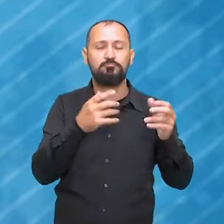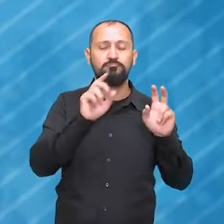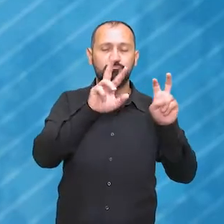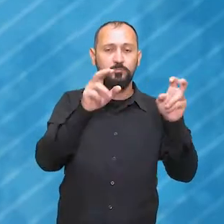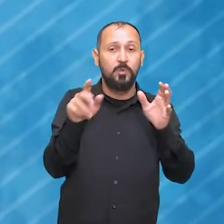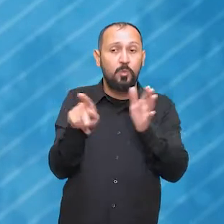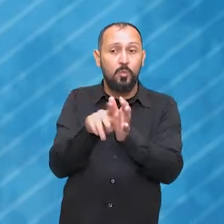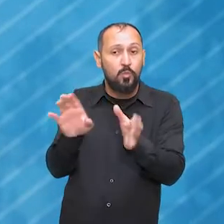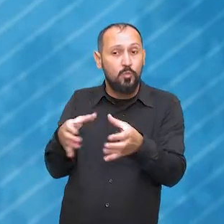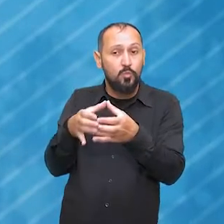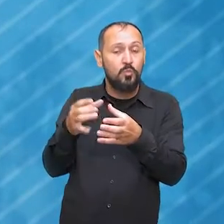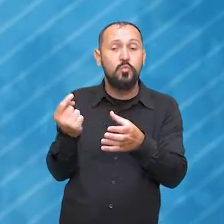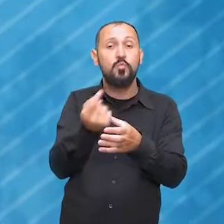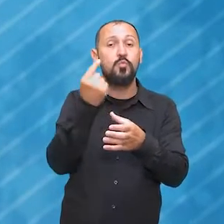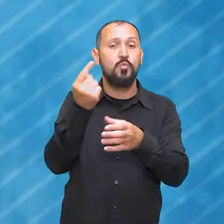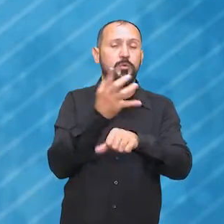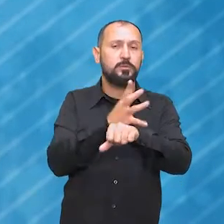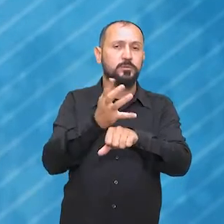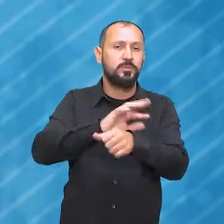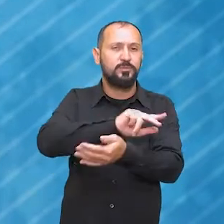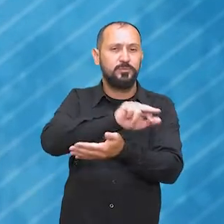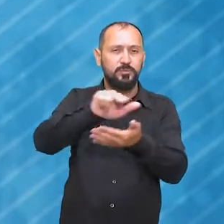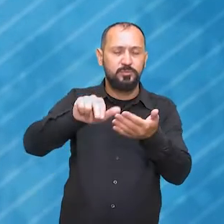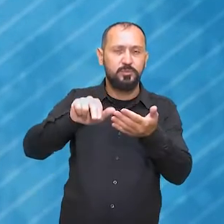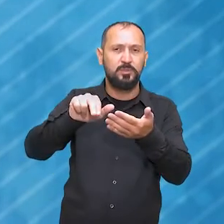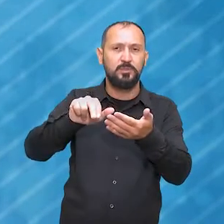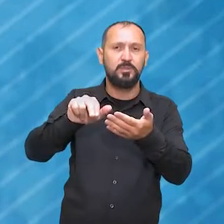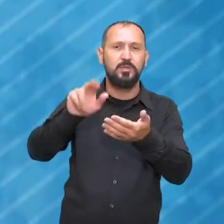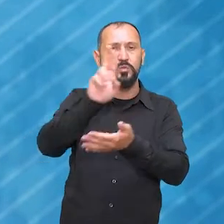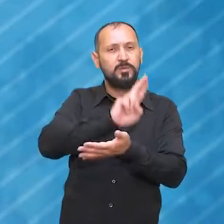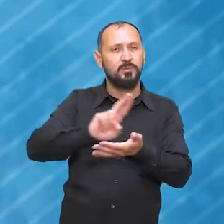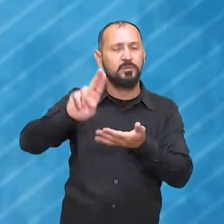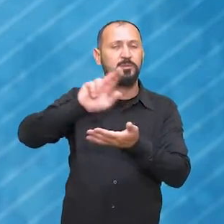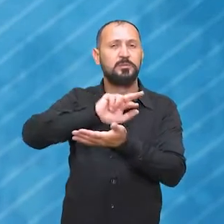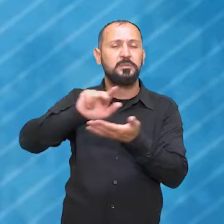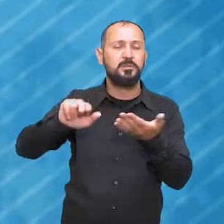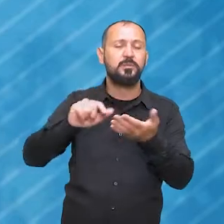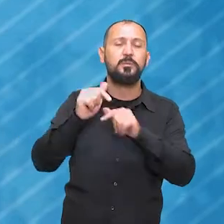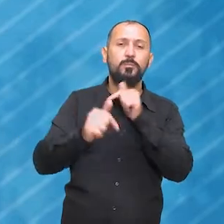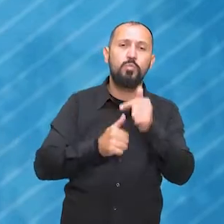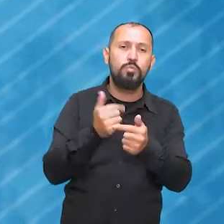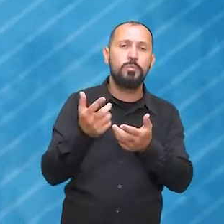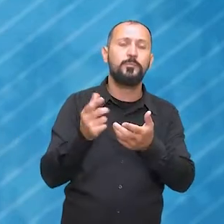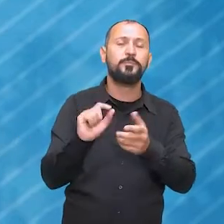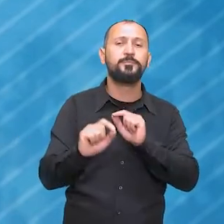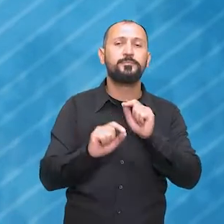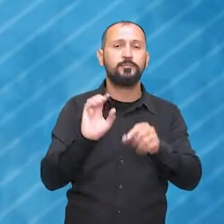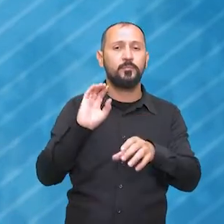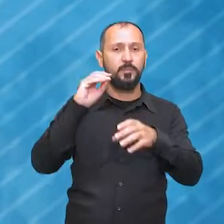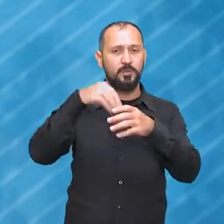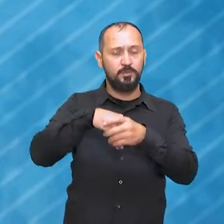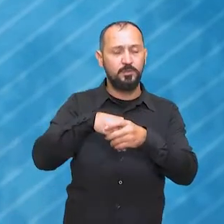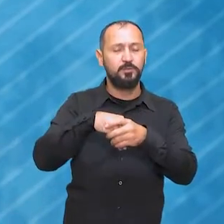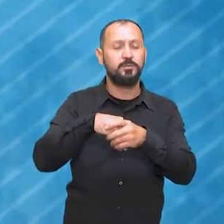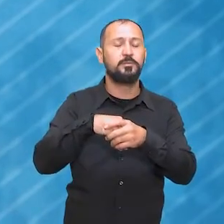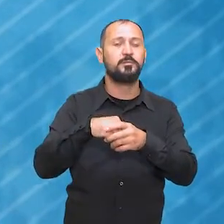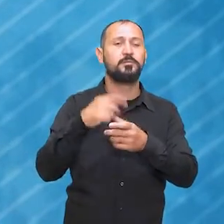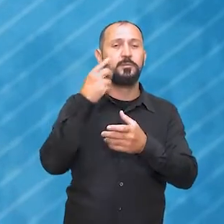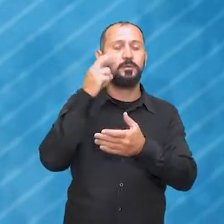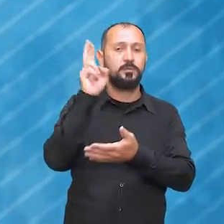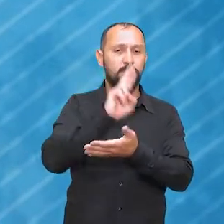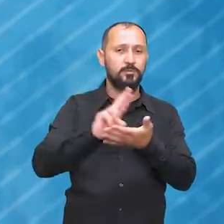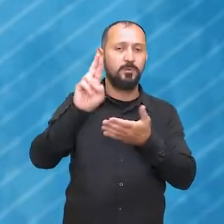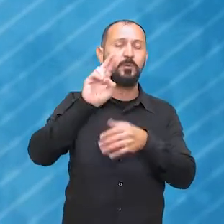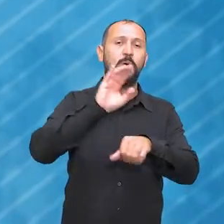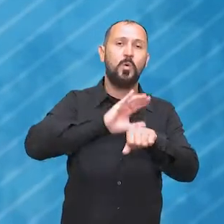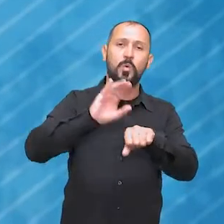não podem participar de todas as comissões. A gente tem uma comissão específica de estagiários das mais diversas universidades que eles atuam,